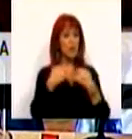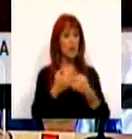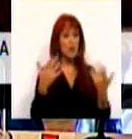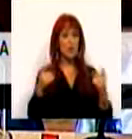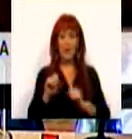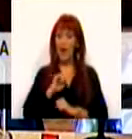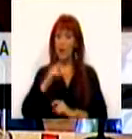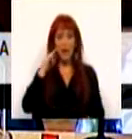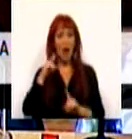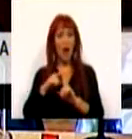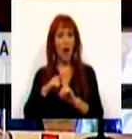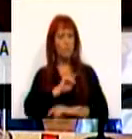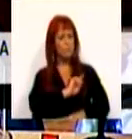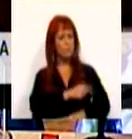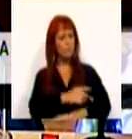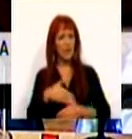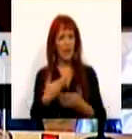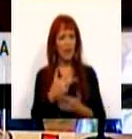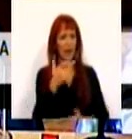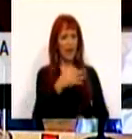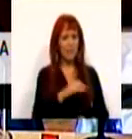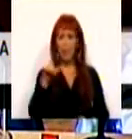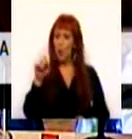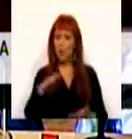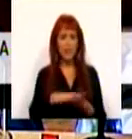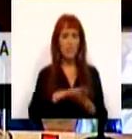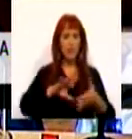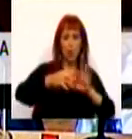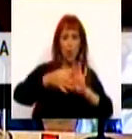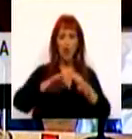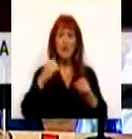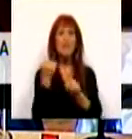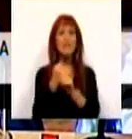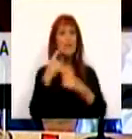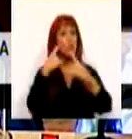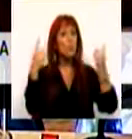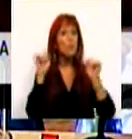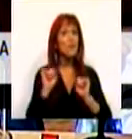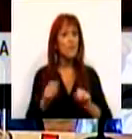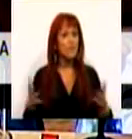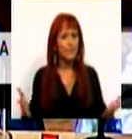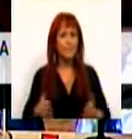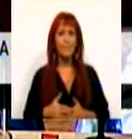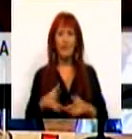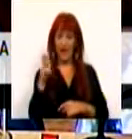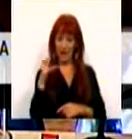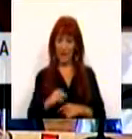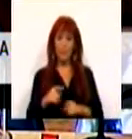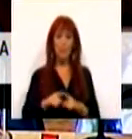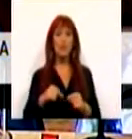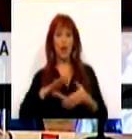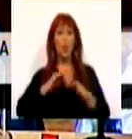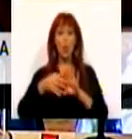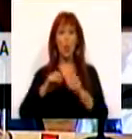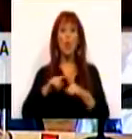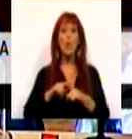e a nossa intenção é fortalecer a RTP e a Lusa assentes numa lógica de serviço público. A RTP vinha de uma lógica